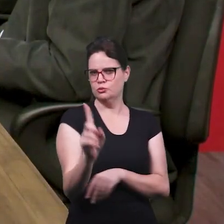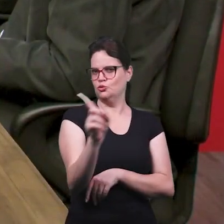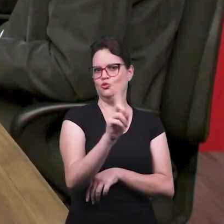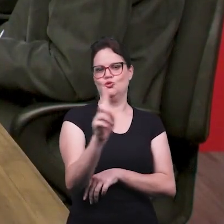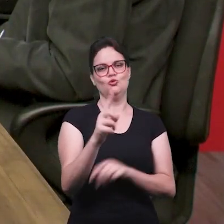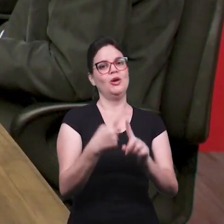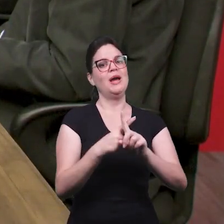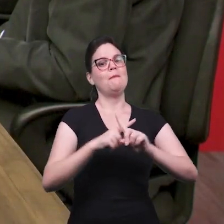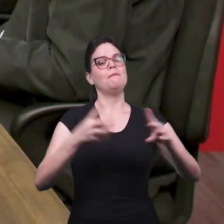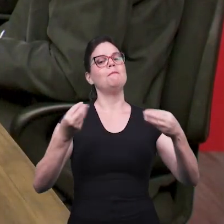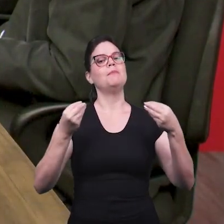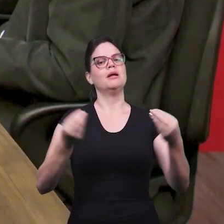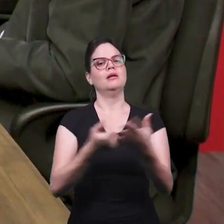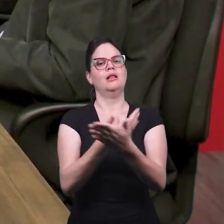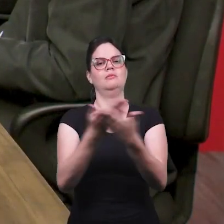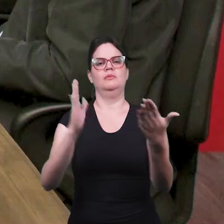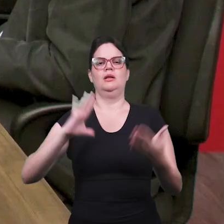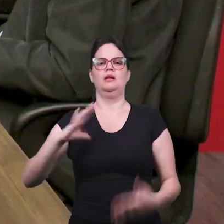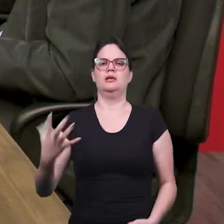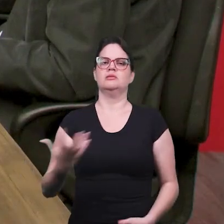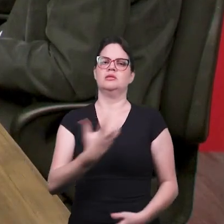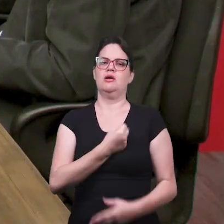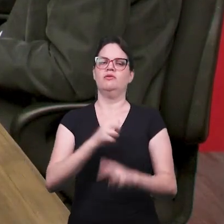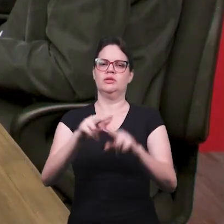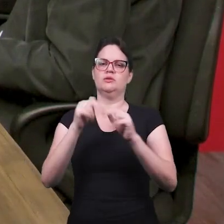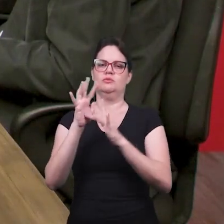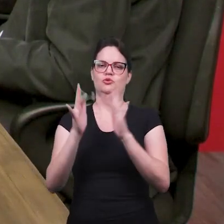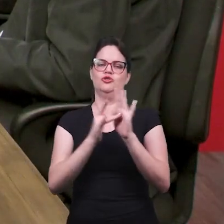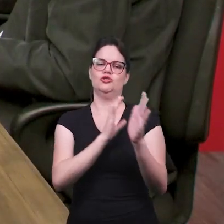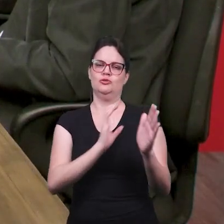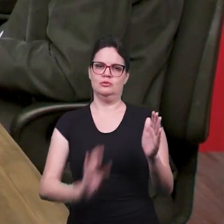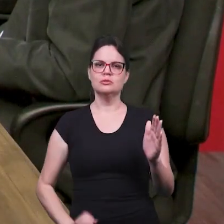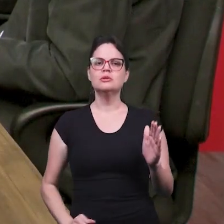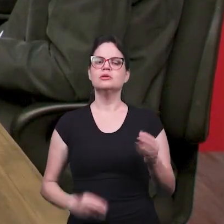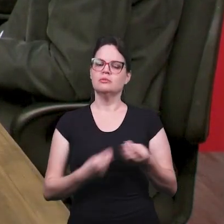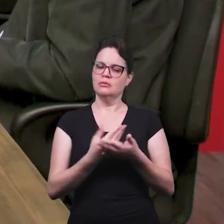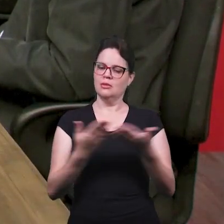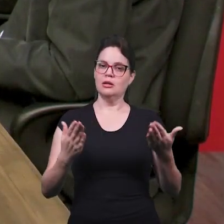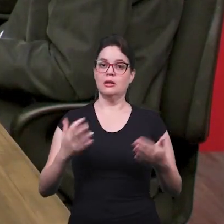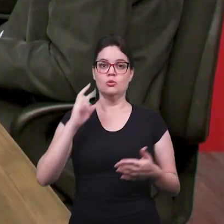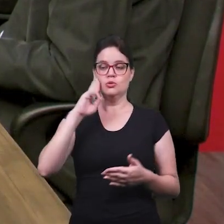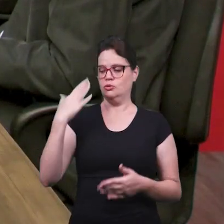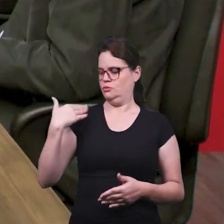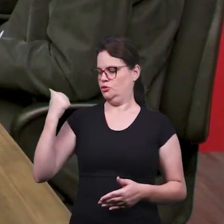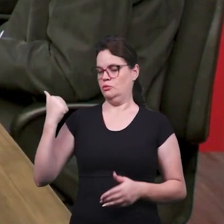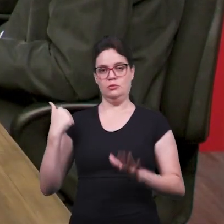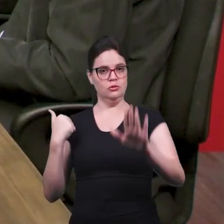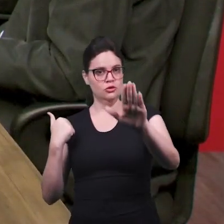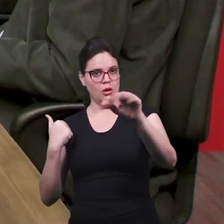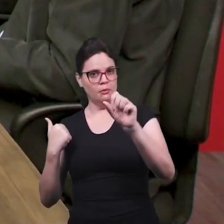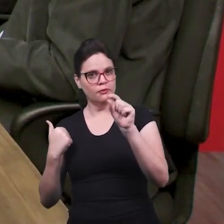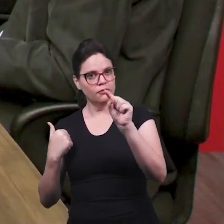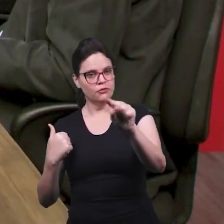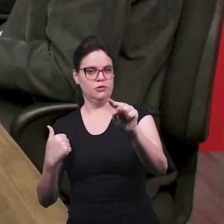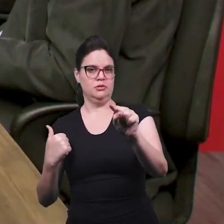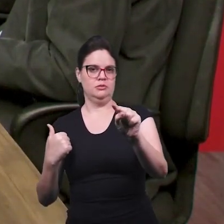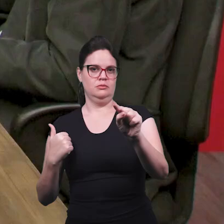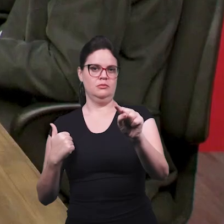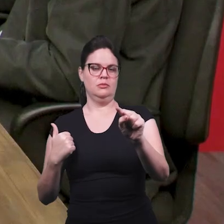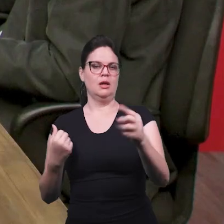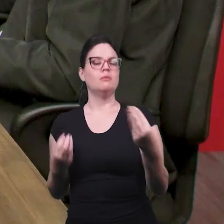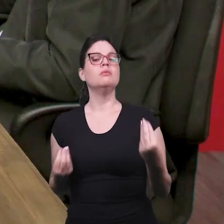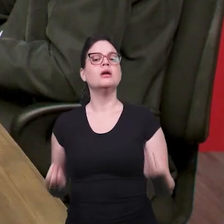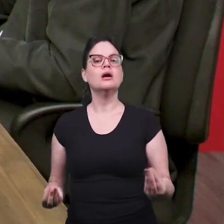da salvação por nosso Senhor Jesus Cristo. Então, o Senhor nos chamou, o Senhor chamou o homem, o Senhor